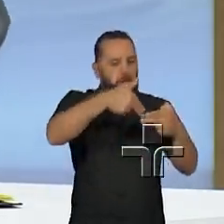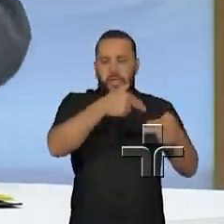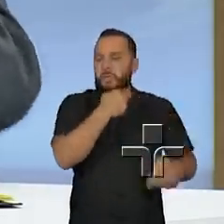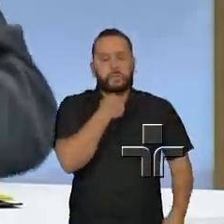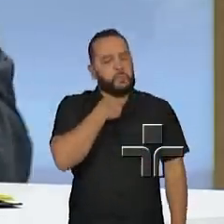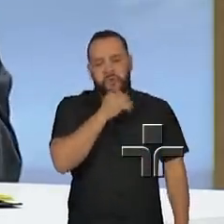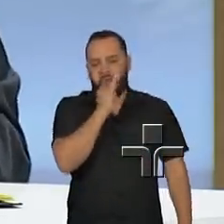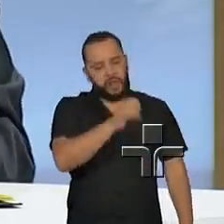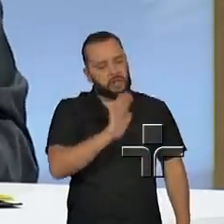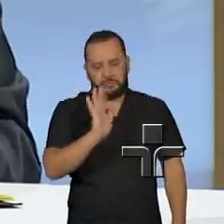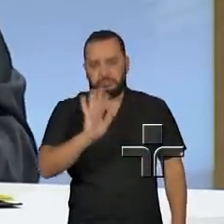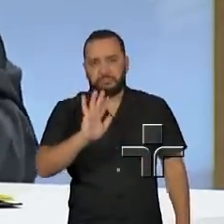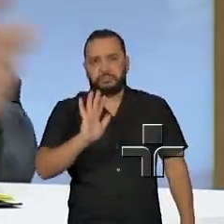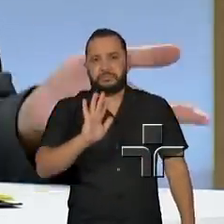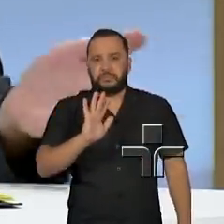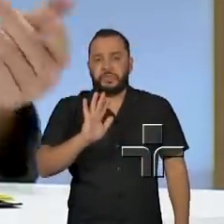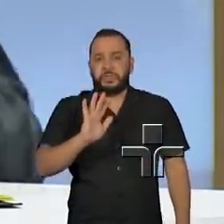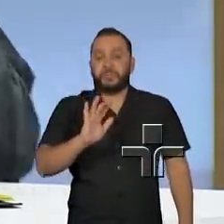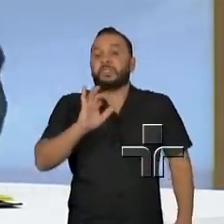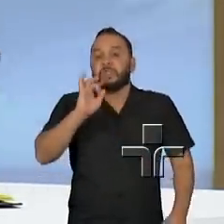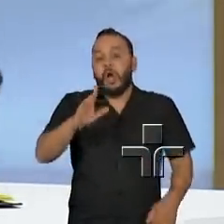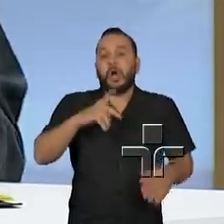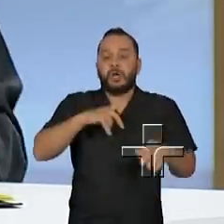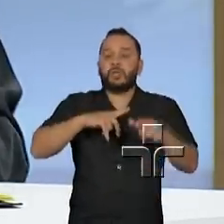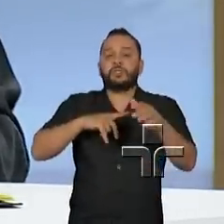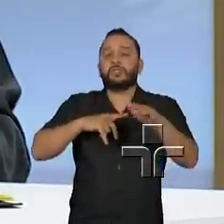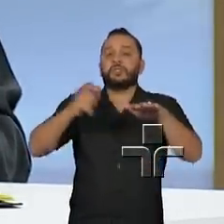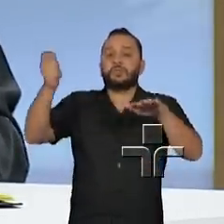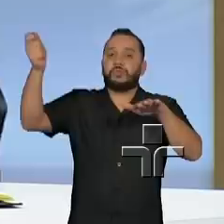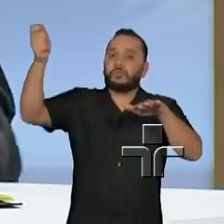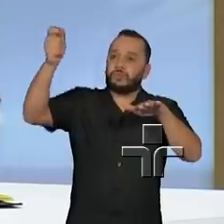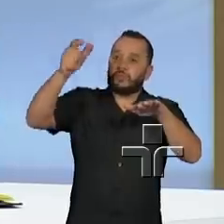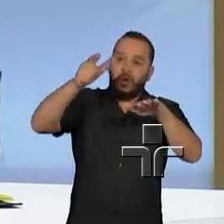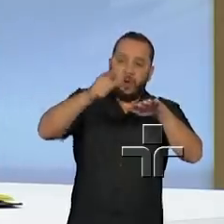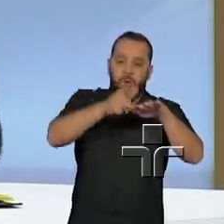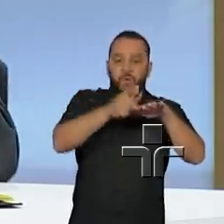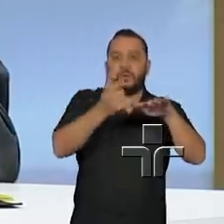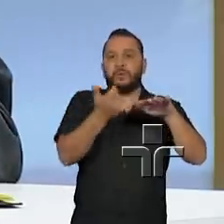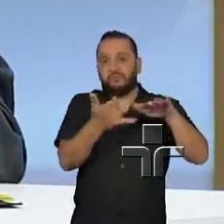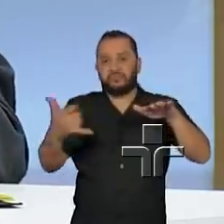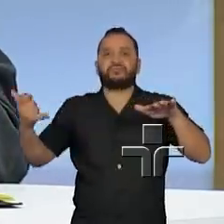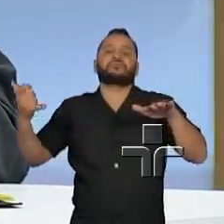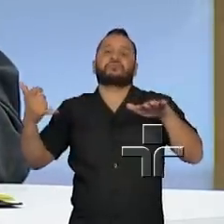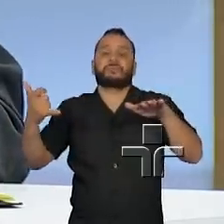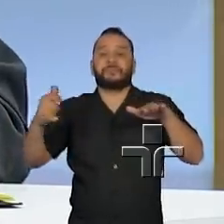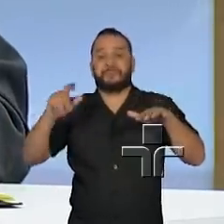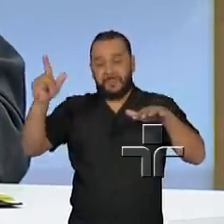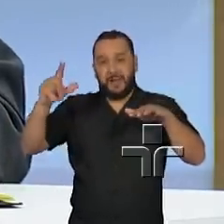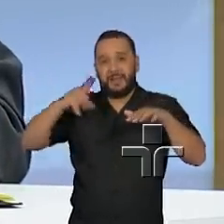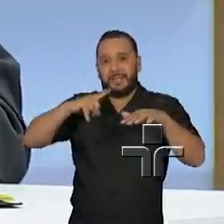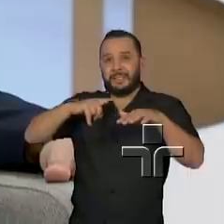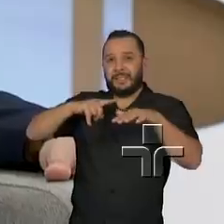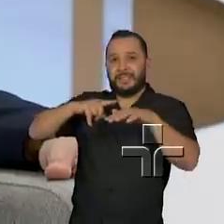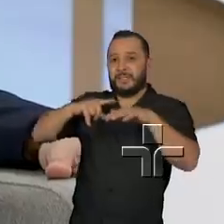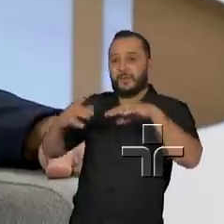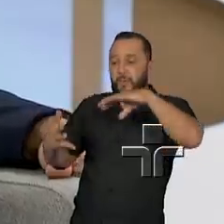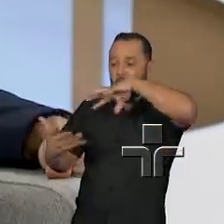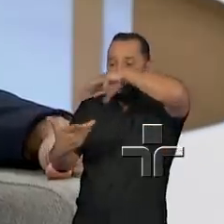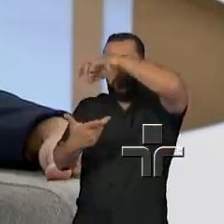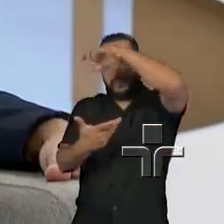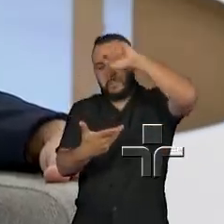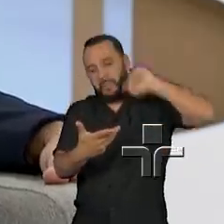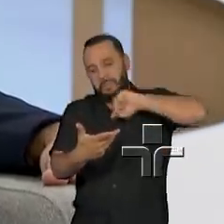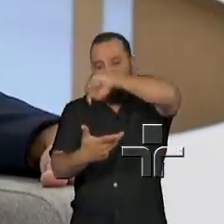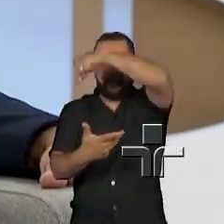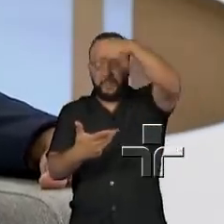disso, Sobra basicamente solar e que para boa parte do mundo simplesmente não tem como fazer.